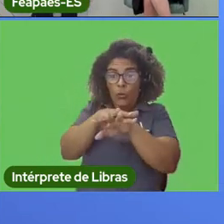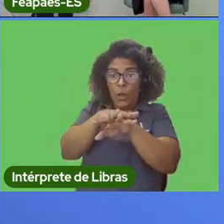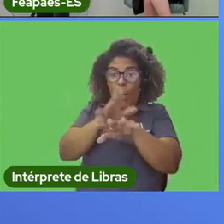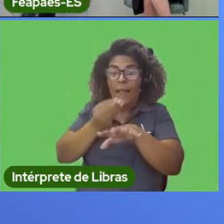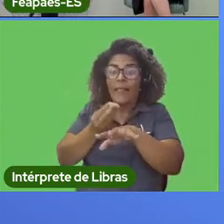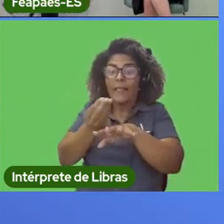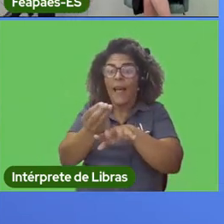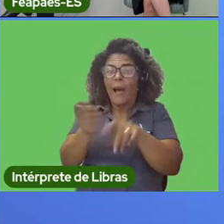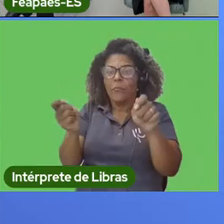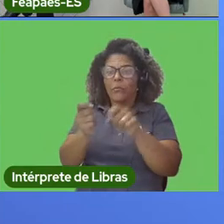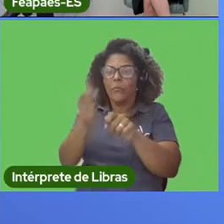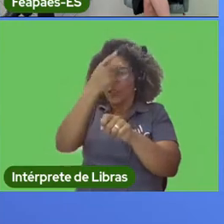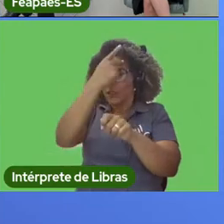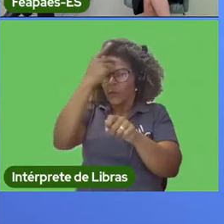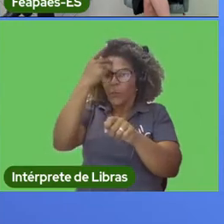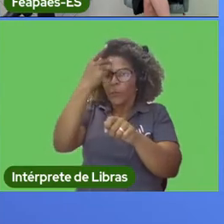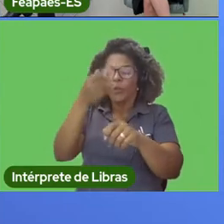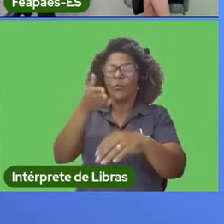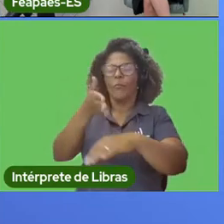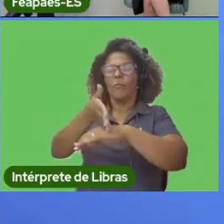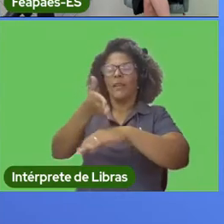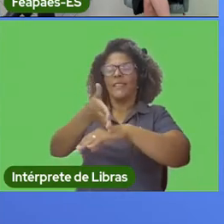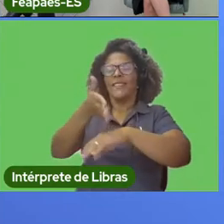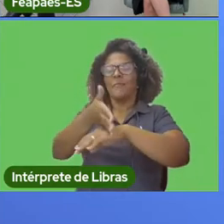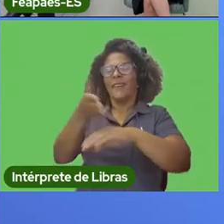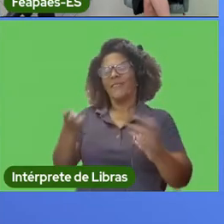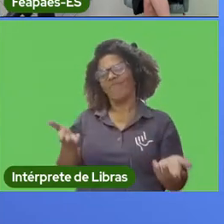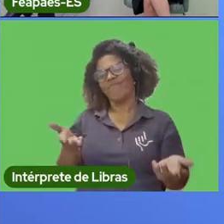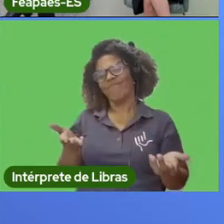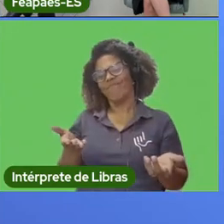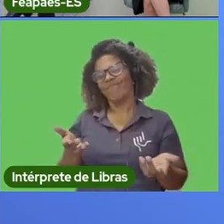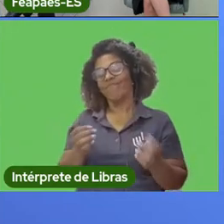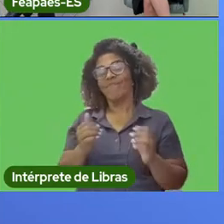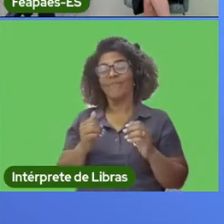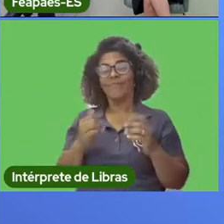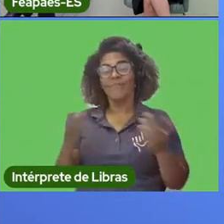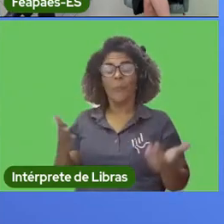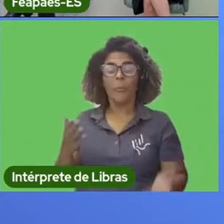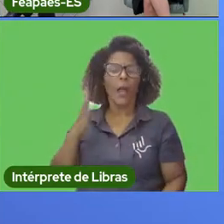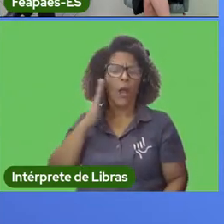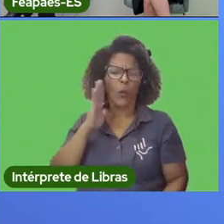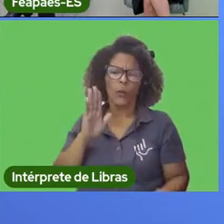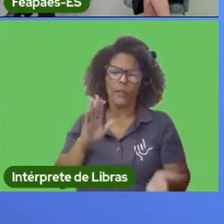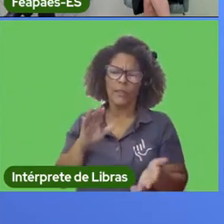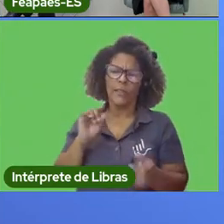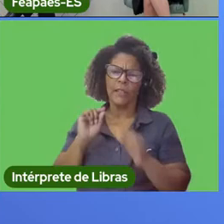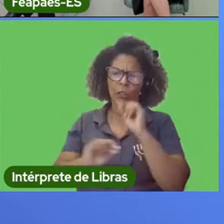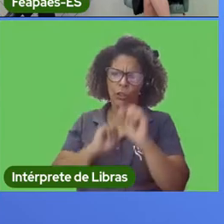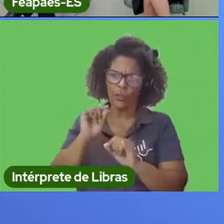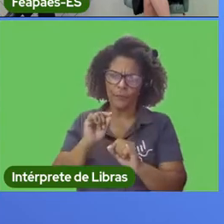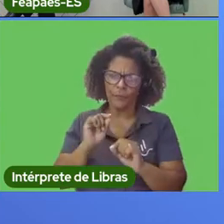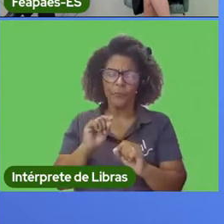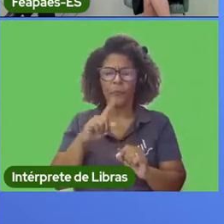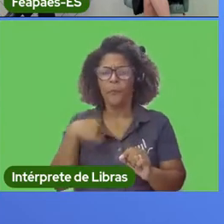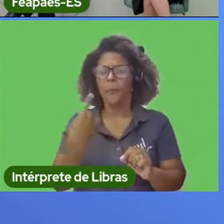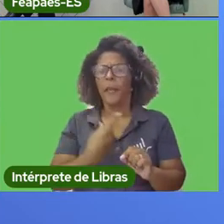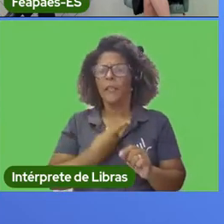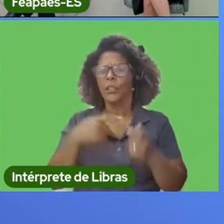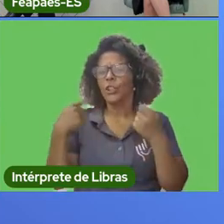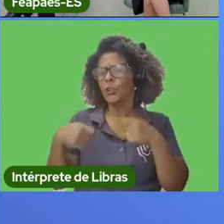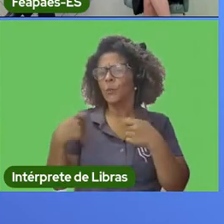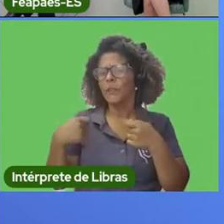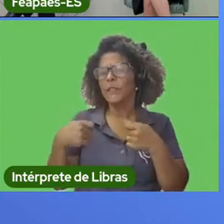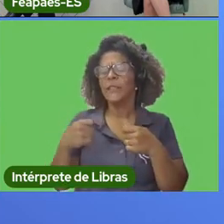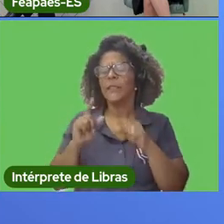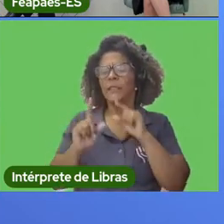participação. E, nesse sentido, eu considero que, inclusive, a gente precisa de descortinar todos